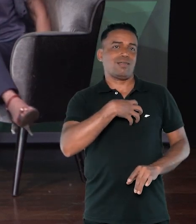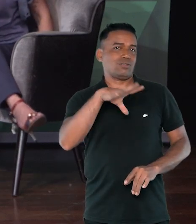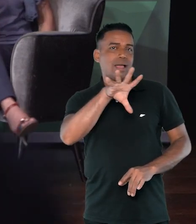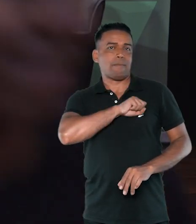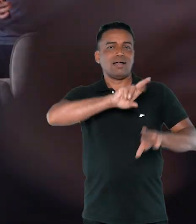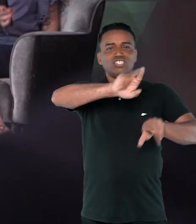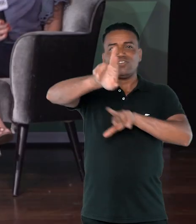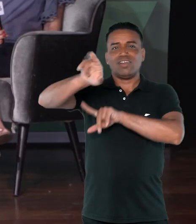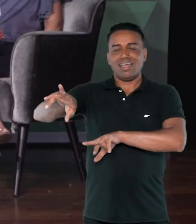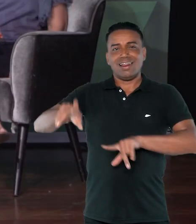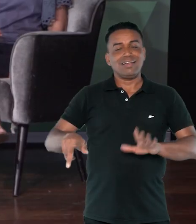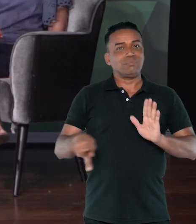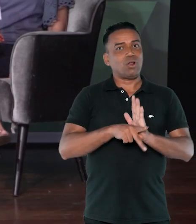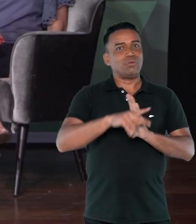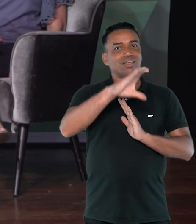Ué.